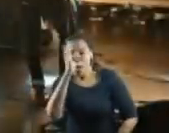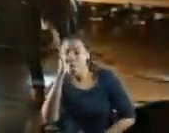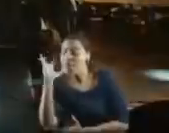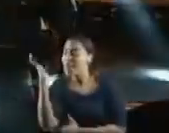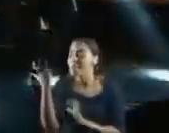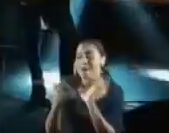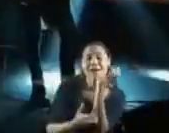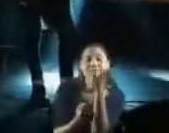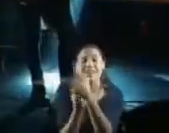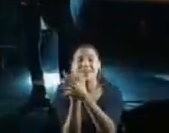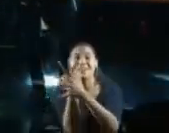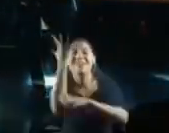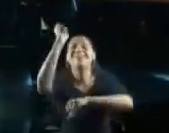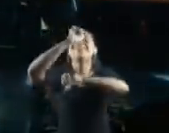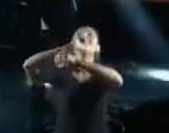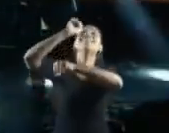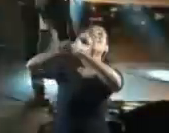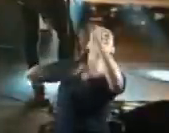primavera.